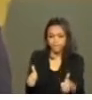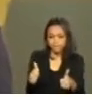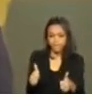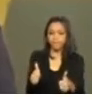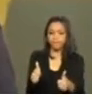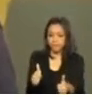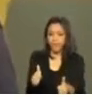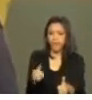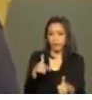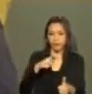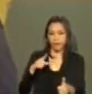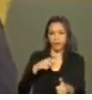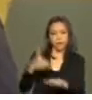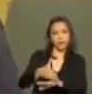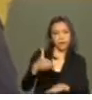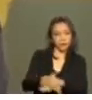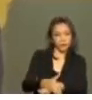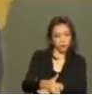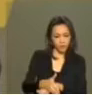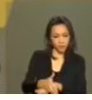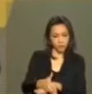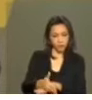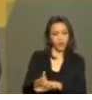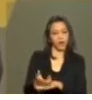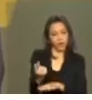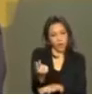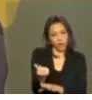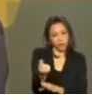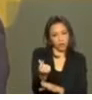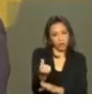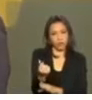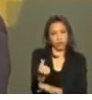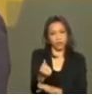que vai ter acesso ao benefício já nessa